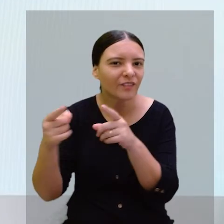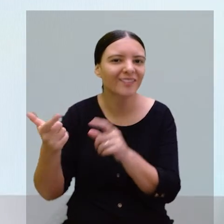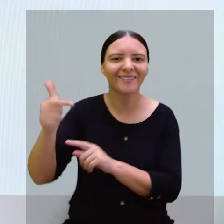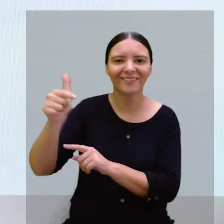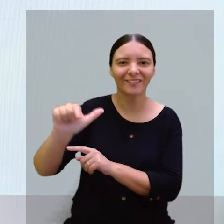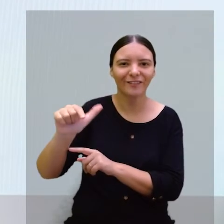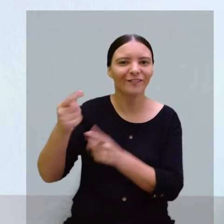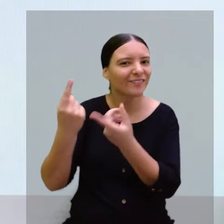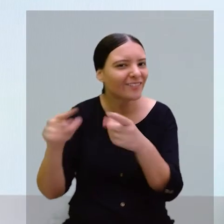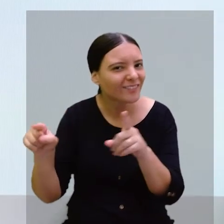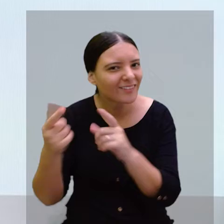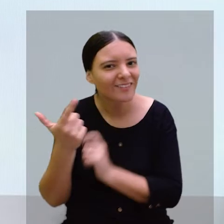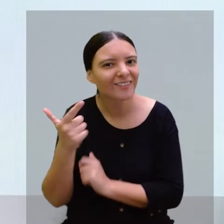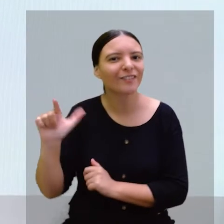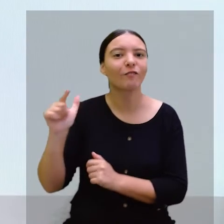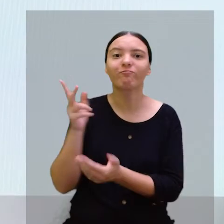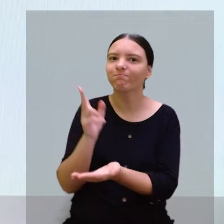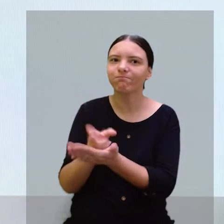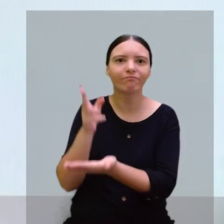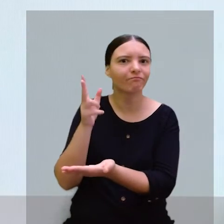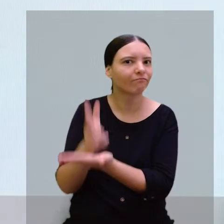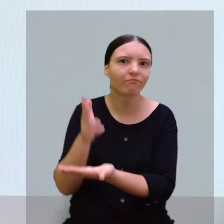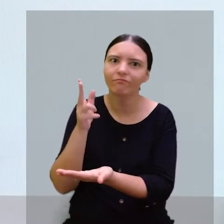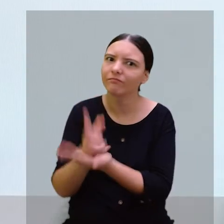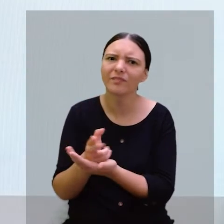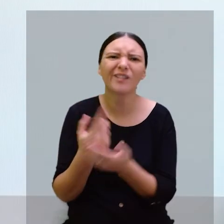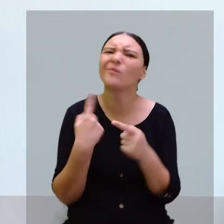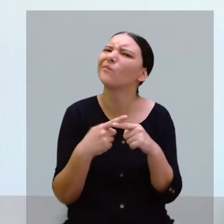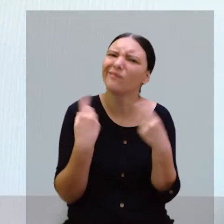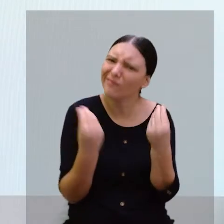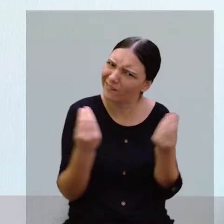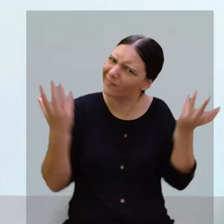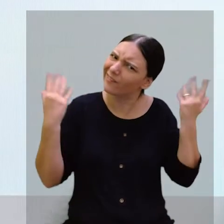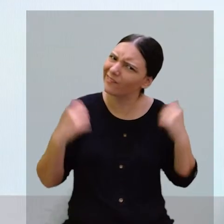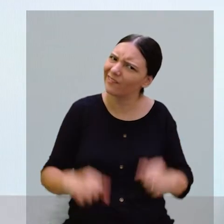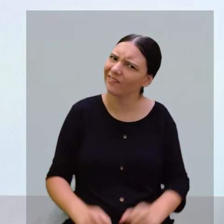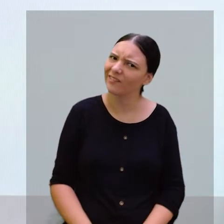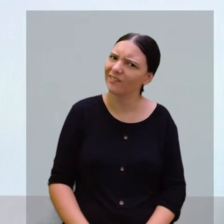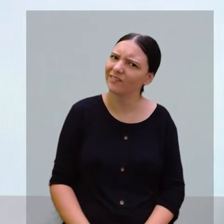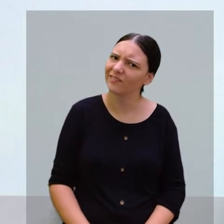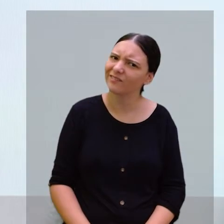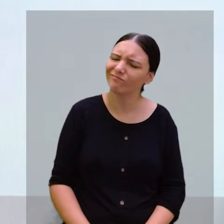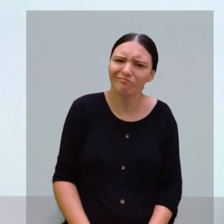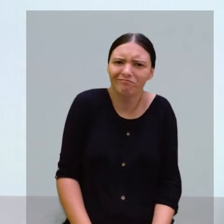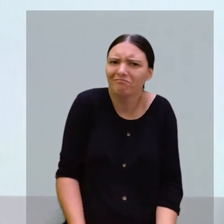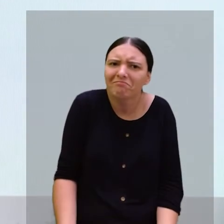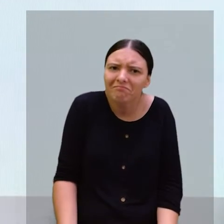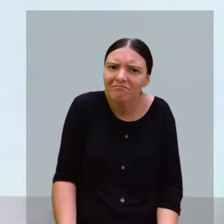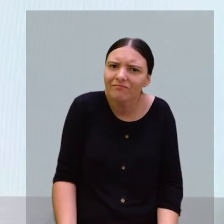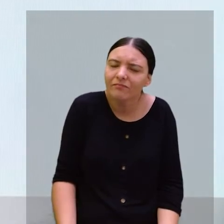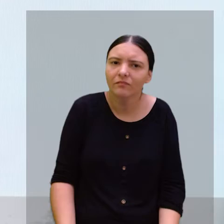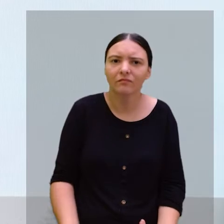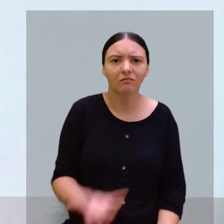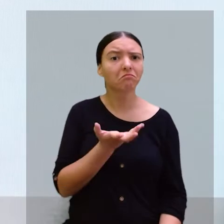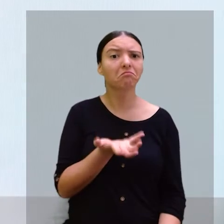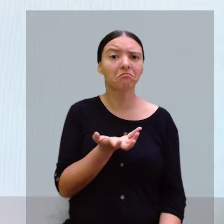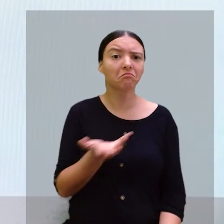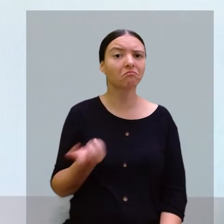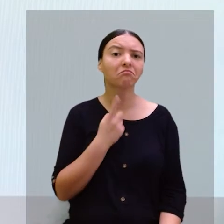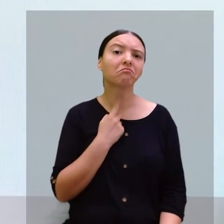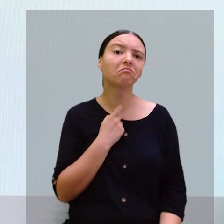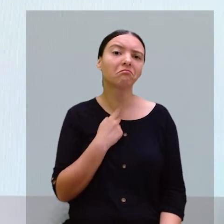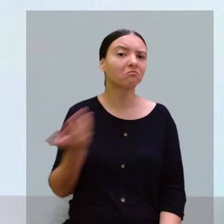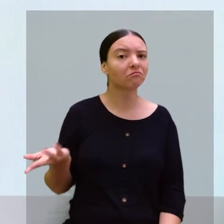inteira repetindo aquela música infinitamente. Para que você fez isso? Você não tem utilidade nenhuma. Mas porque eu quero, porque isso está